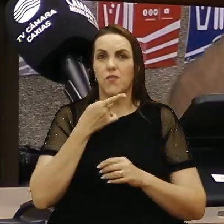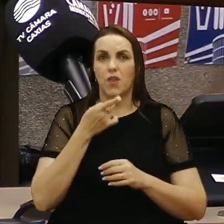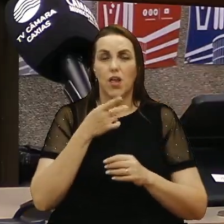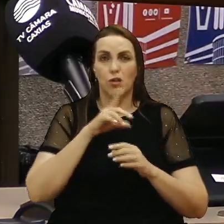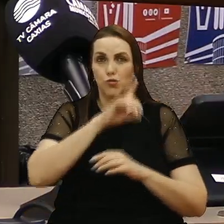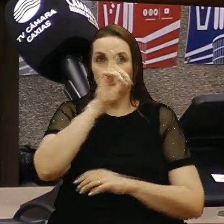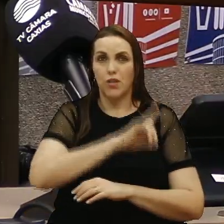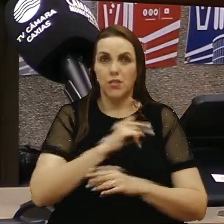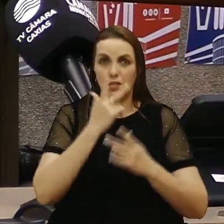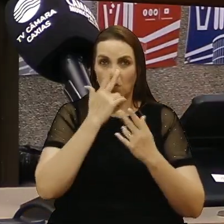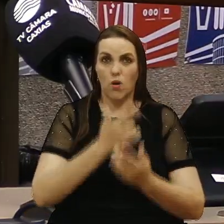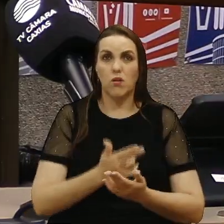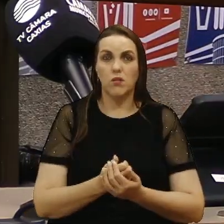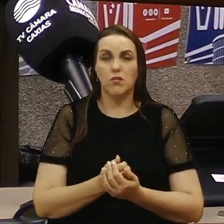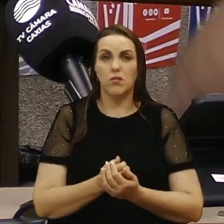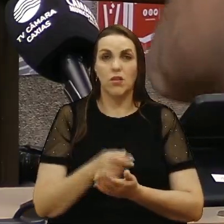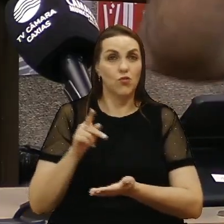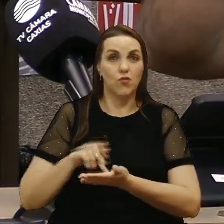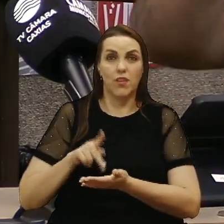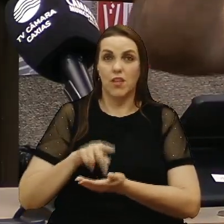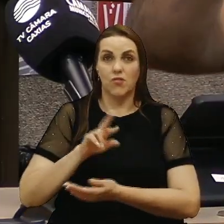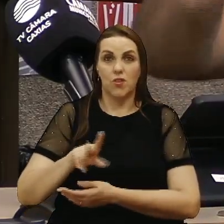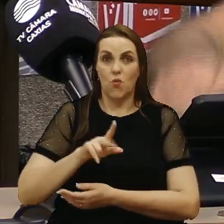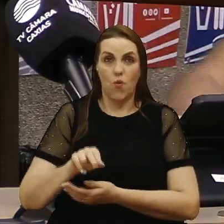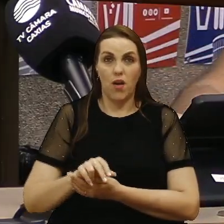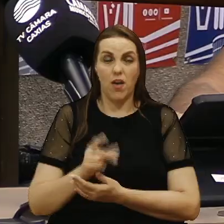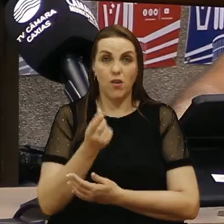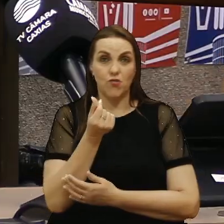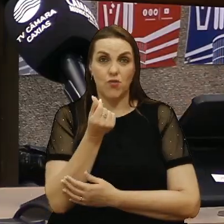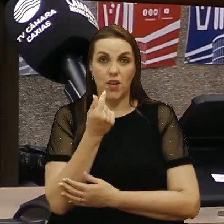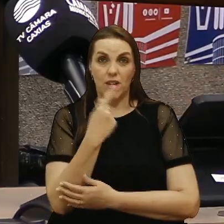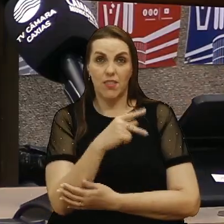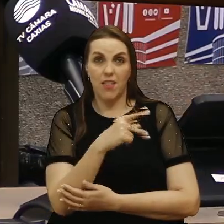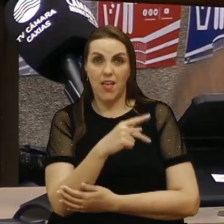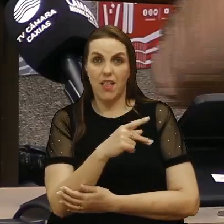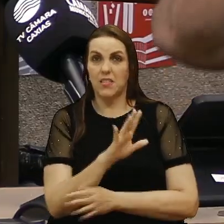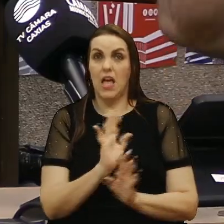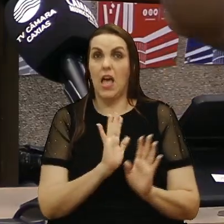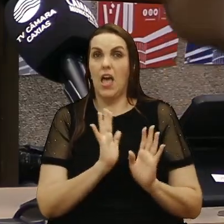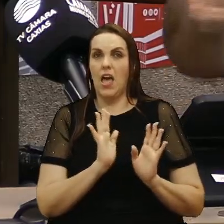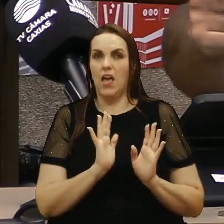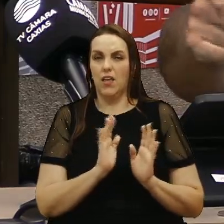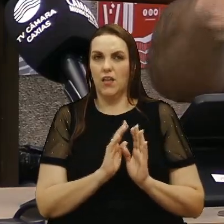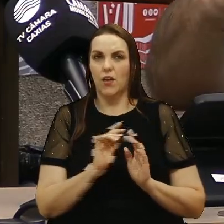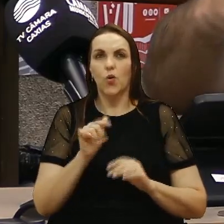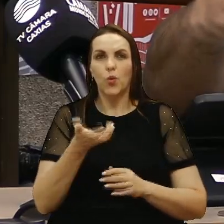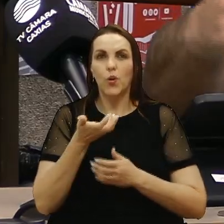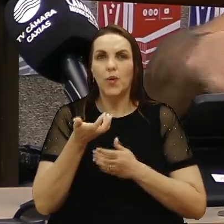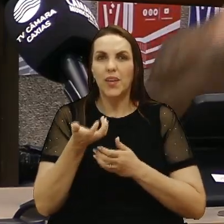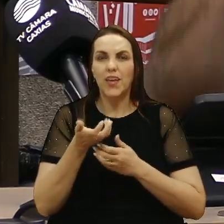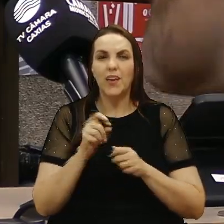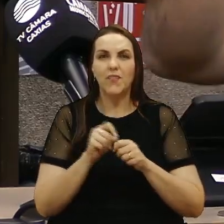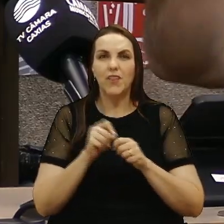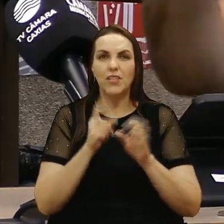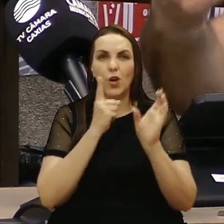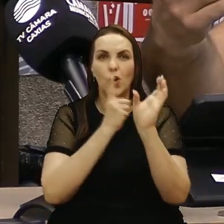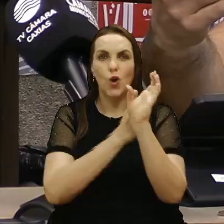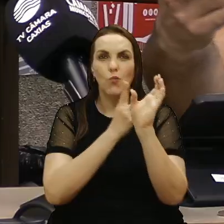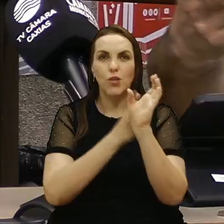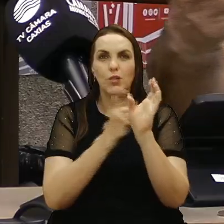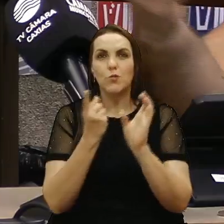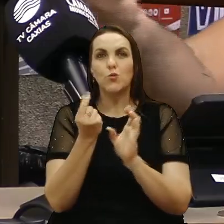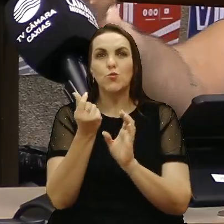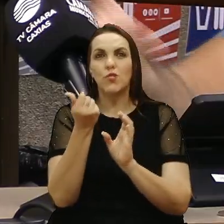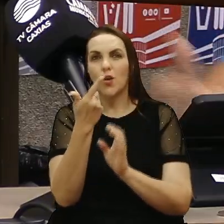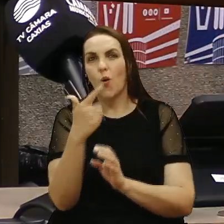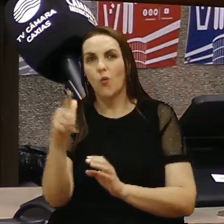iguais, mas na verdade não. Quando mexe no bolso deles, aí não. O que eles querem é fazer comunismo com o dinheiro dos